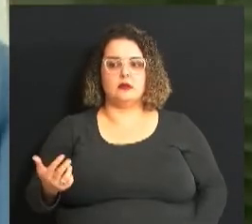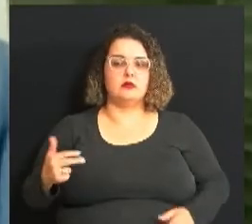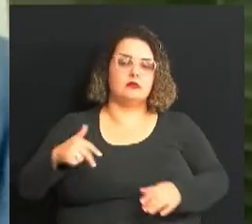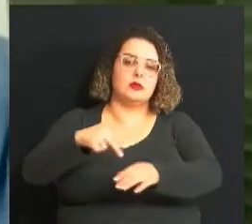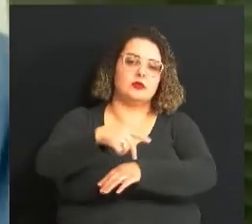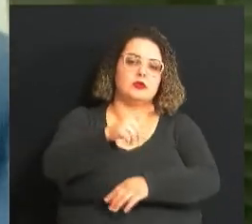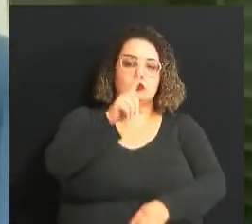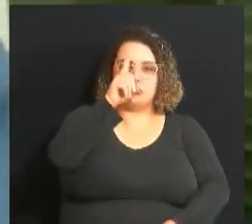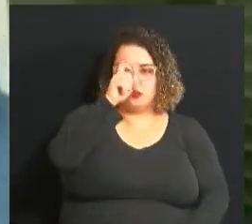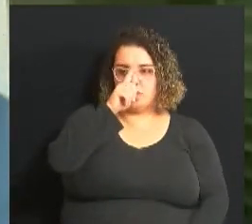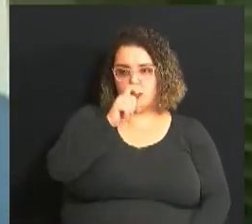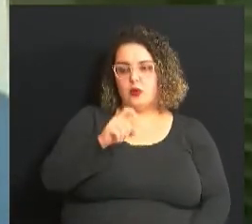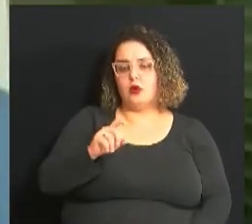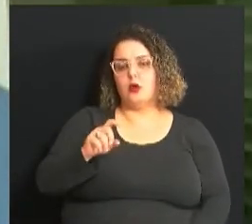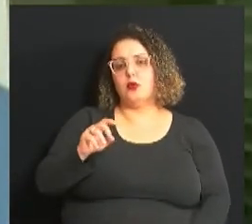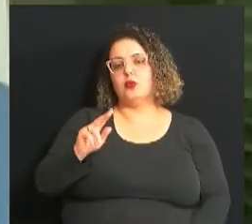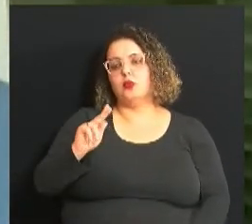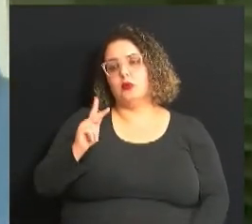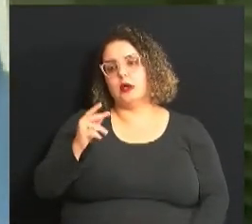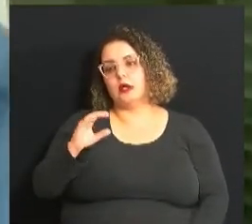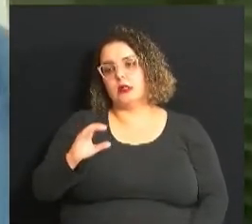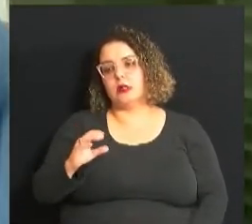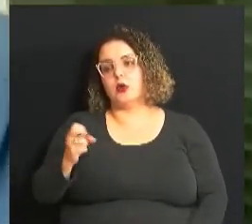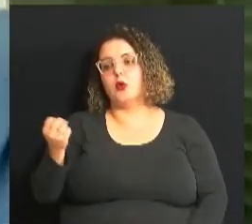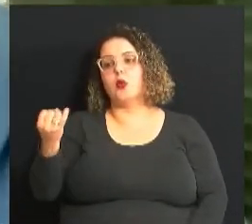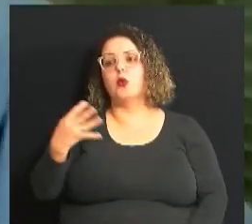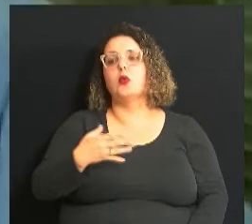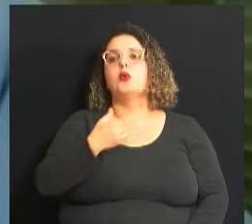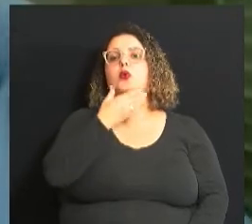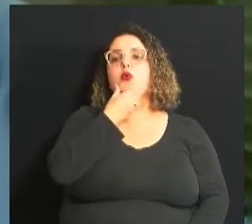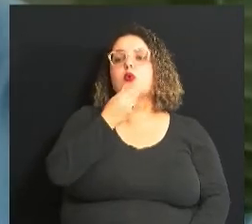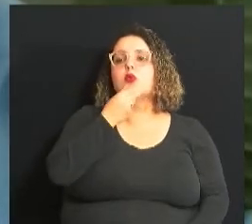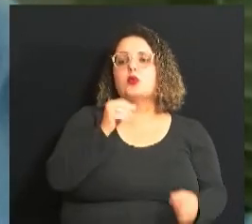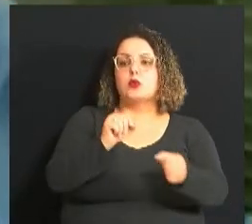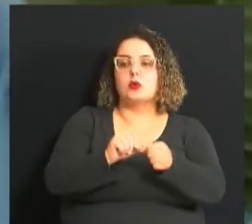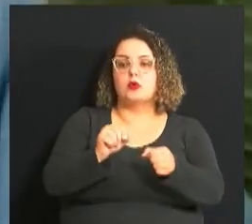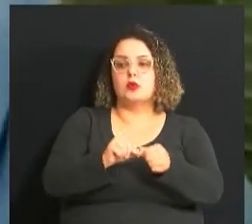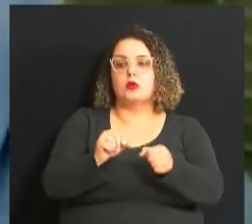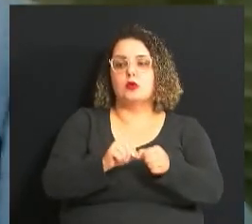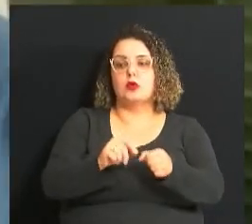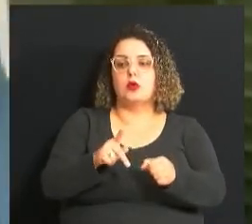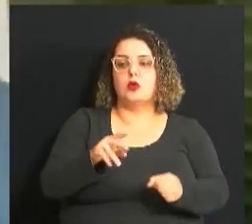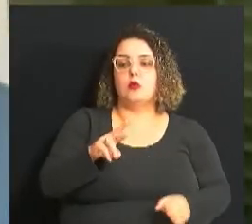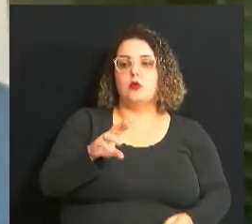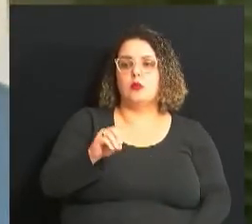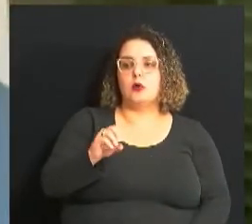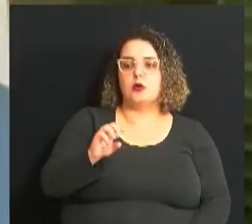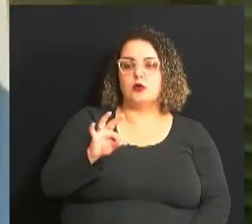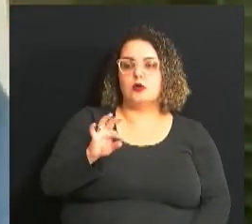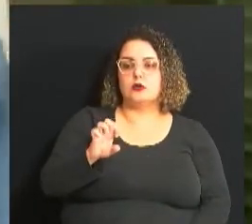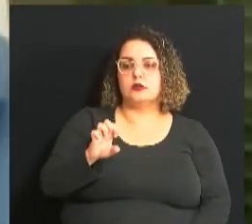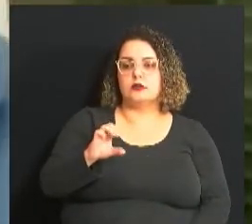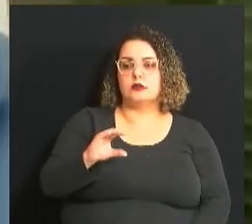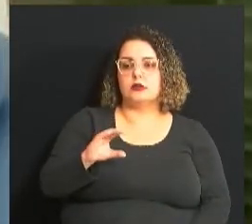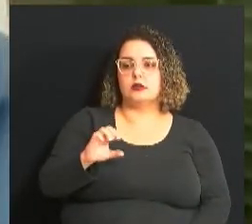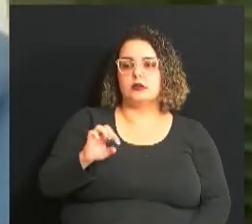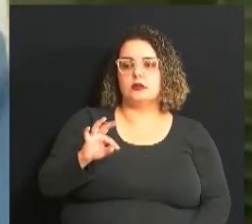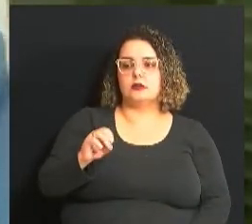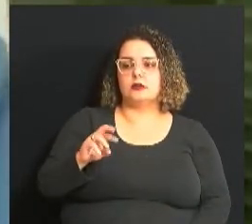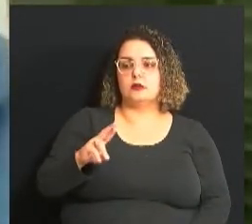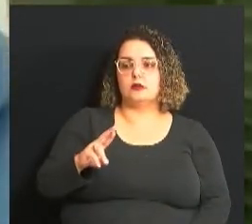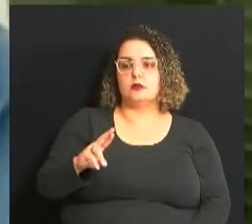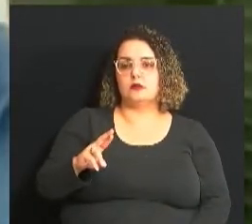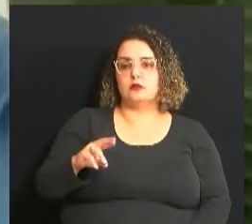setor de urologia, ver quantos homens estão esperando para fazer cirurgia de prostatectomia por câncer de próstata. Você vai ver algumas dezenas.